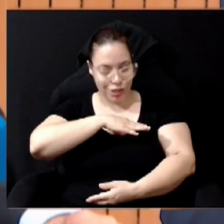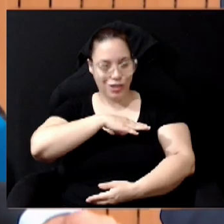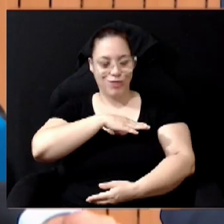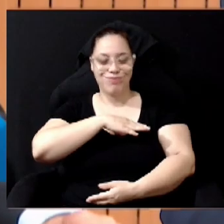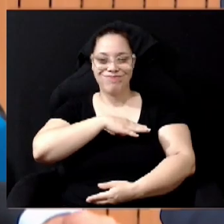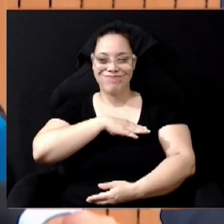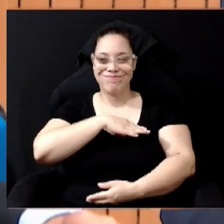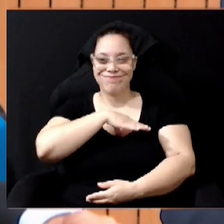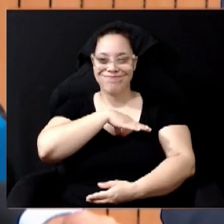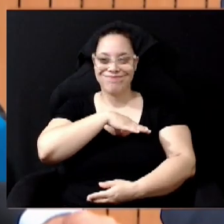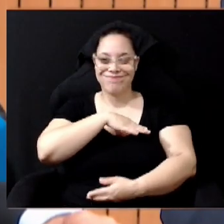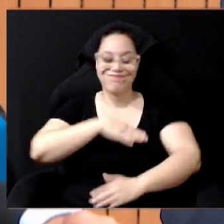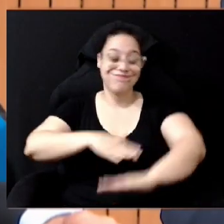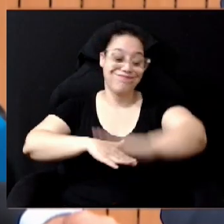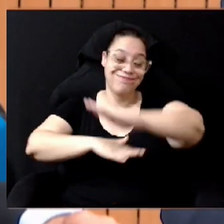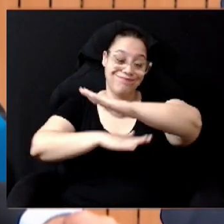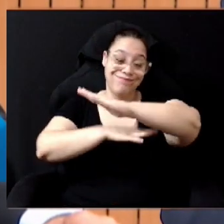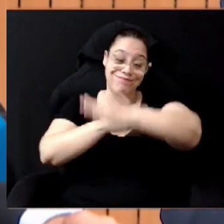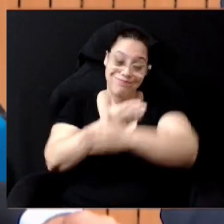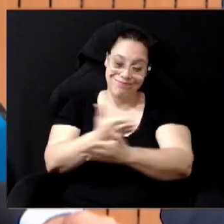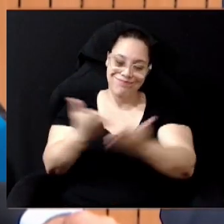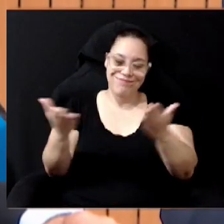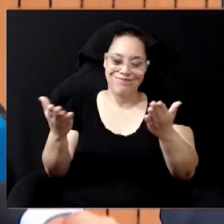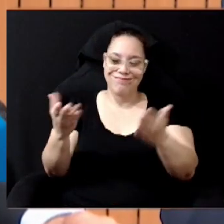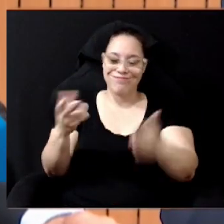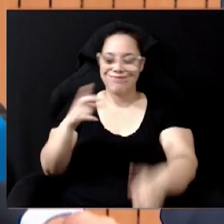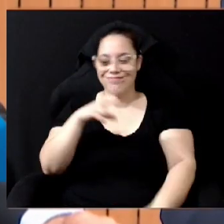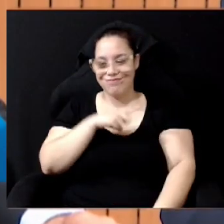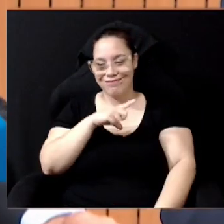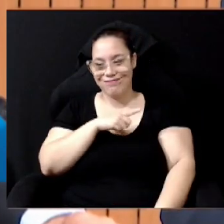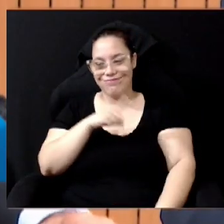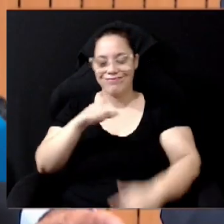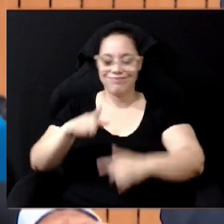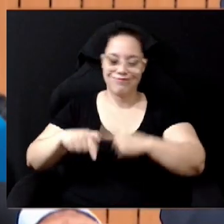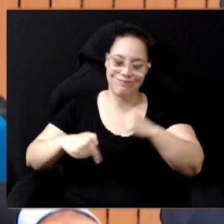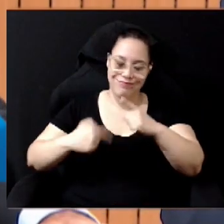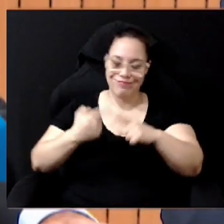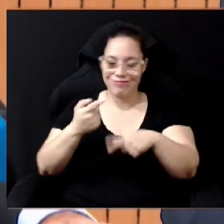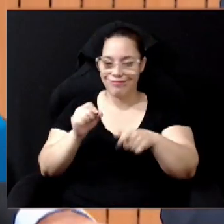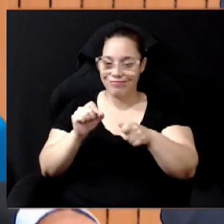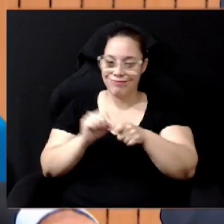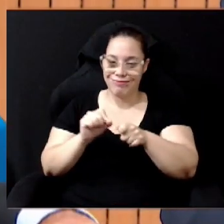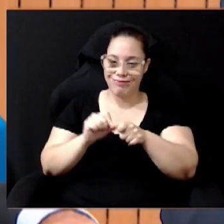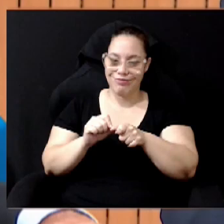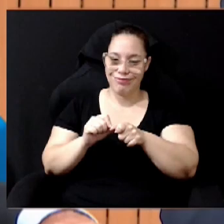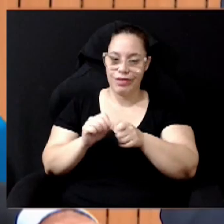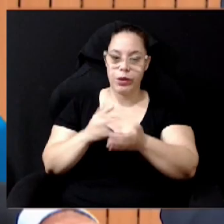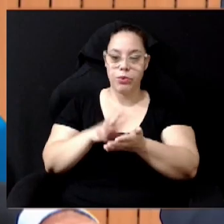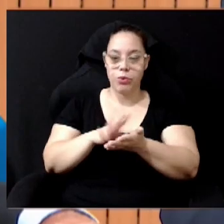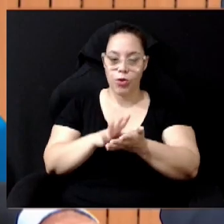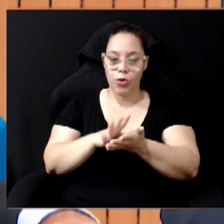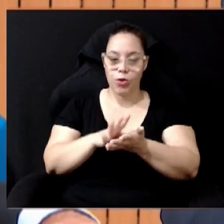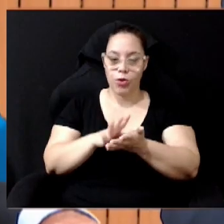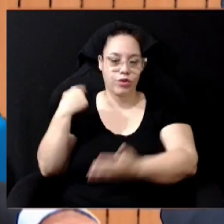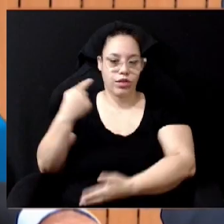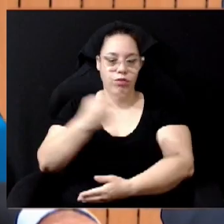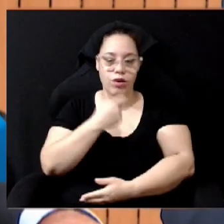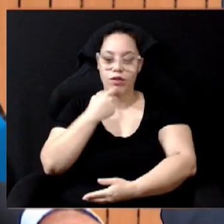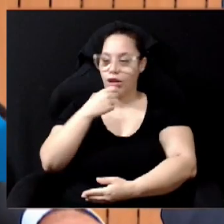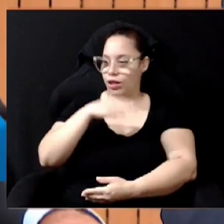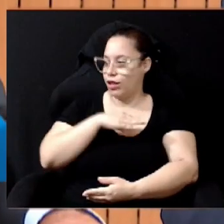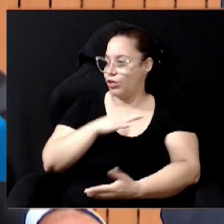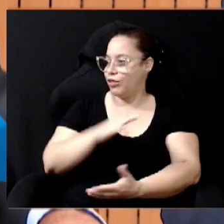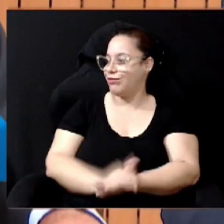da Câmara, por vocês existirem e por tudo que vocês têm feito pelo samba e pela nossa cidade.